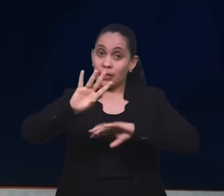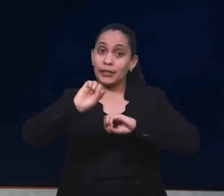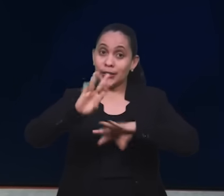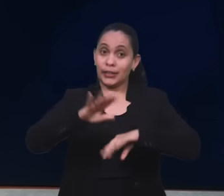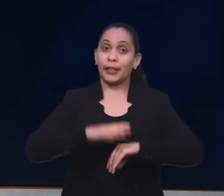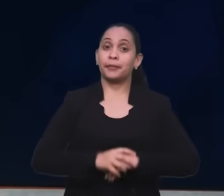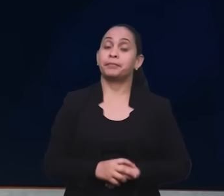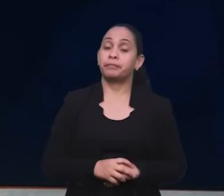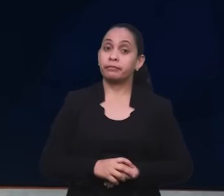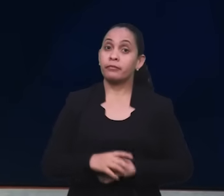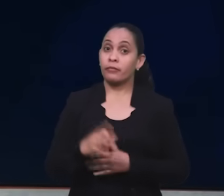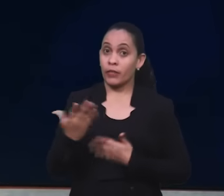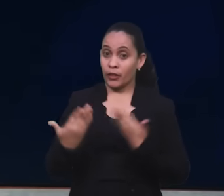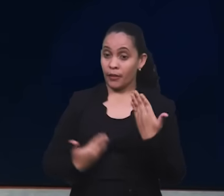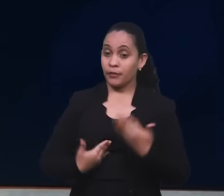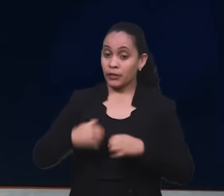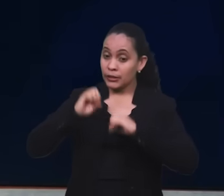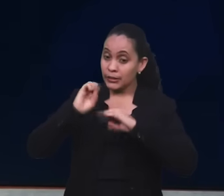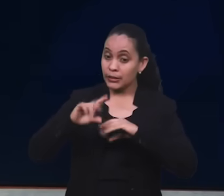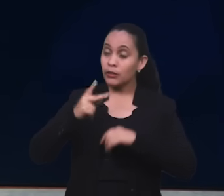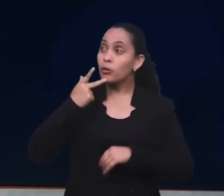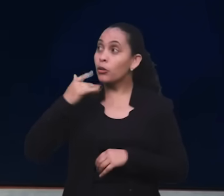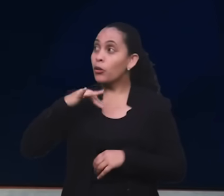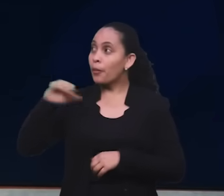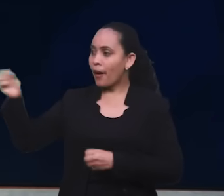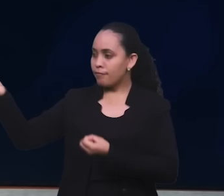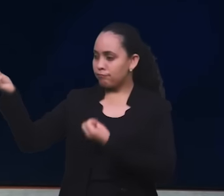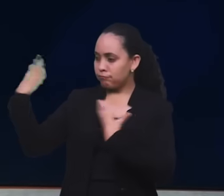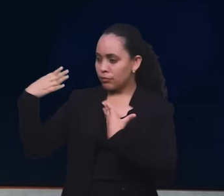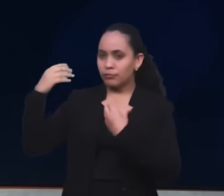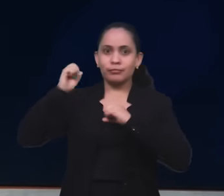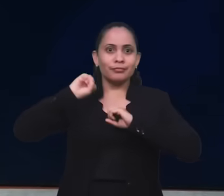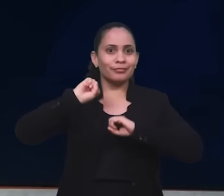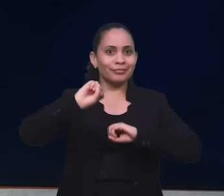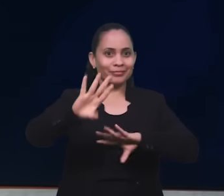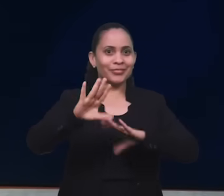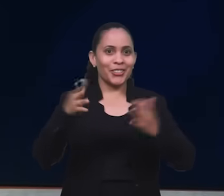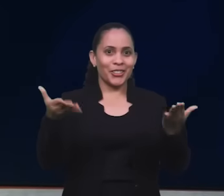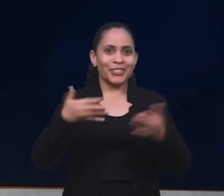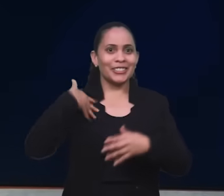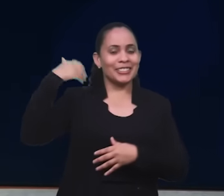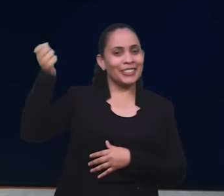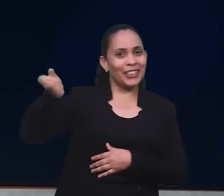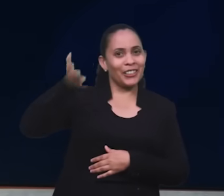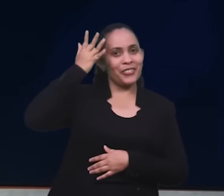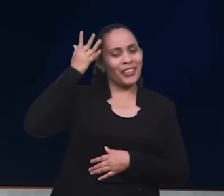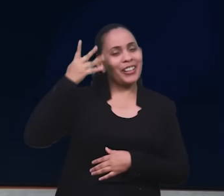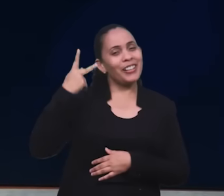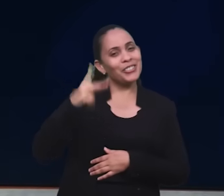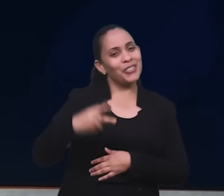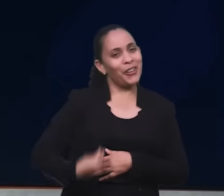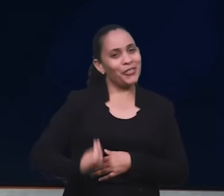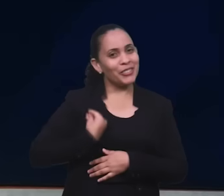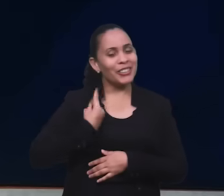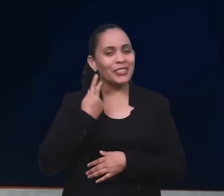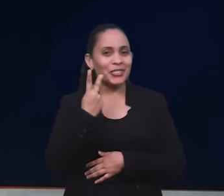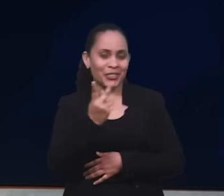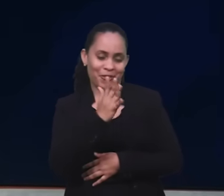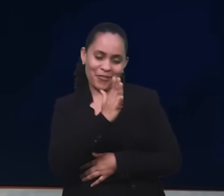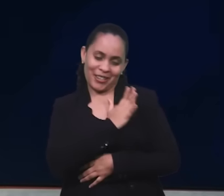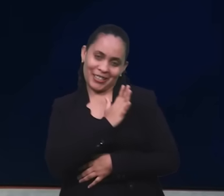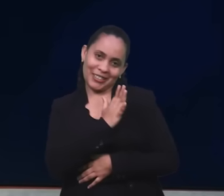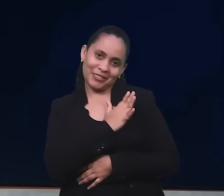ensina aos seus servos as coisas que o Pai passou para Ele e Ele quer revelar à tua vida, ao teu